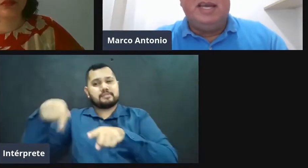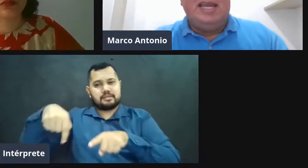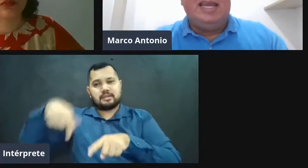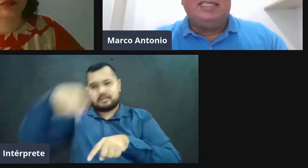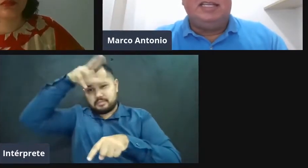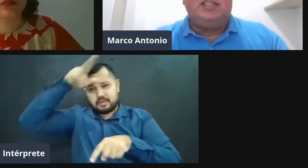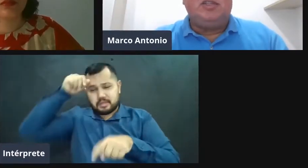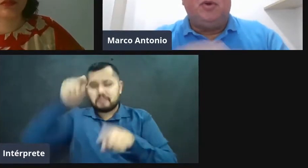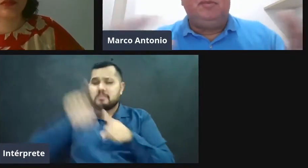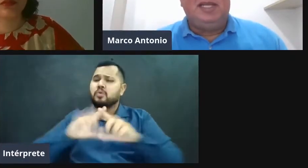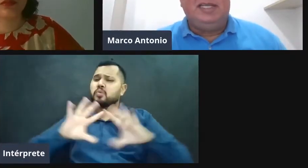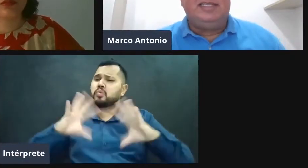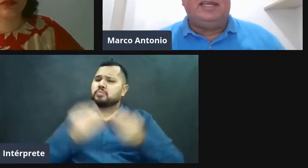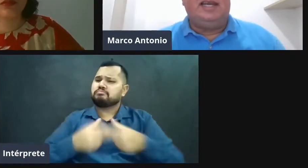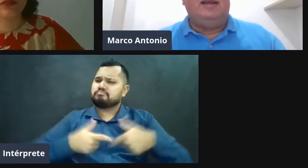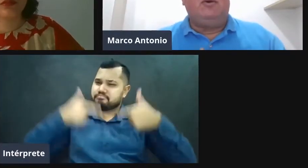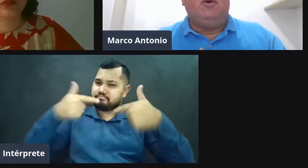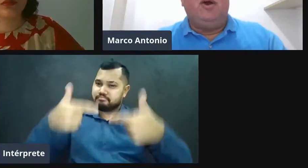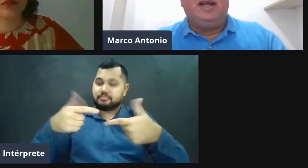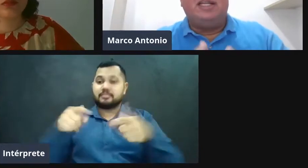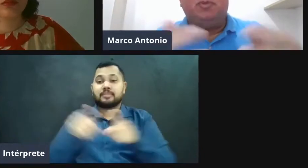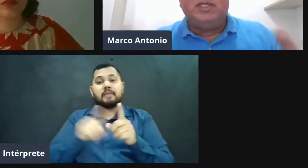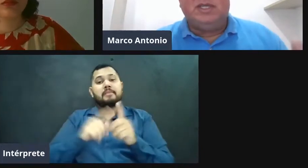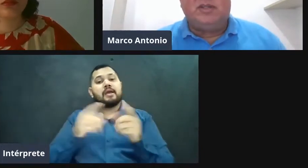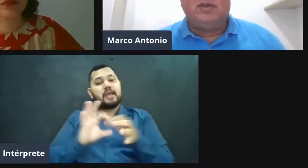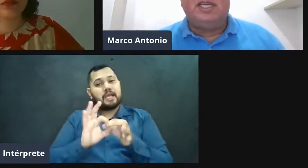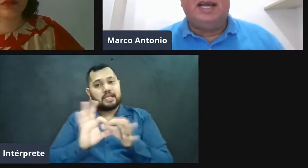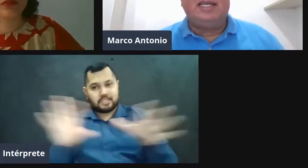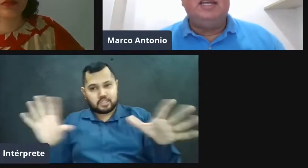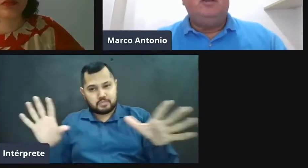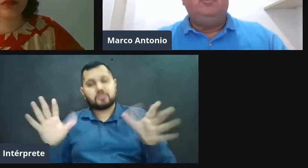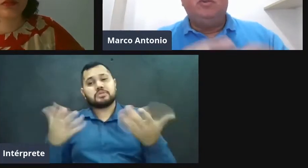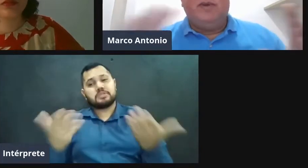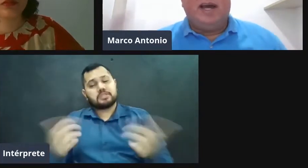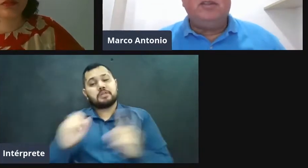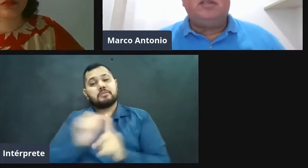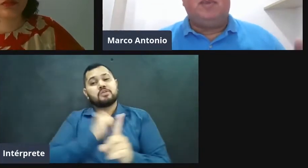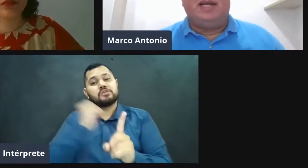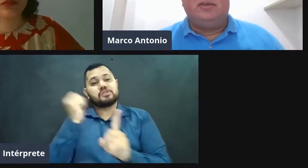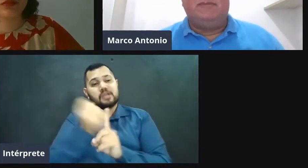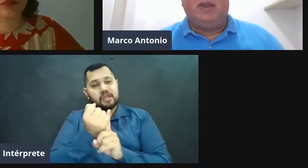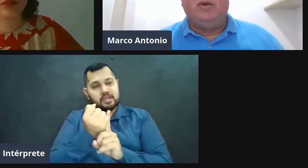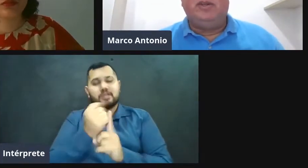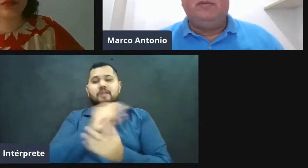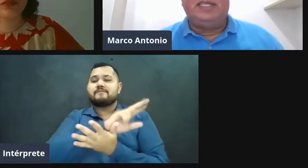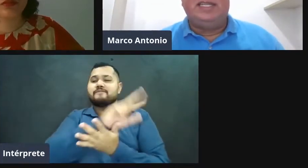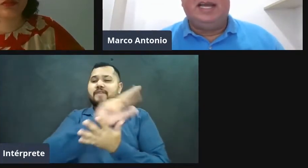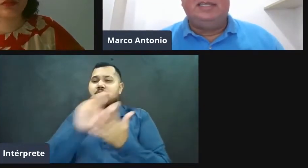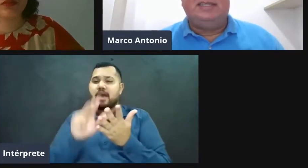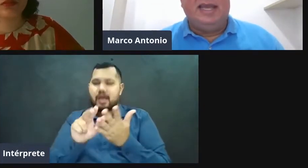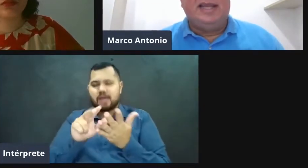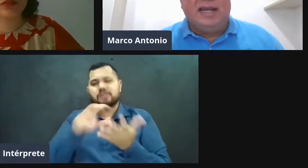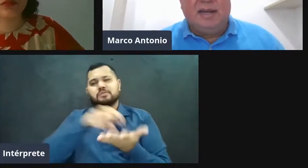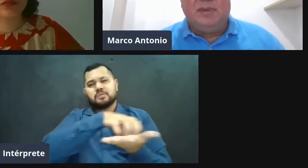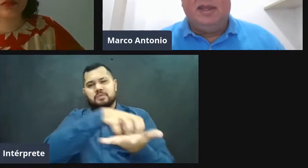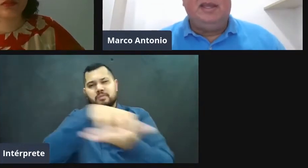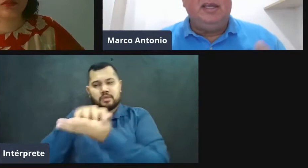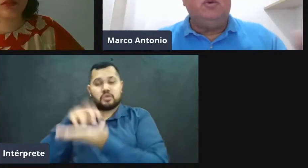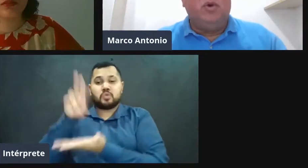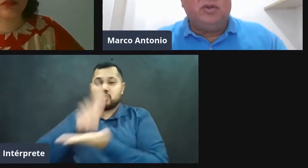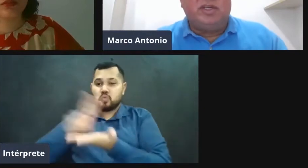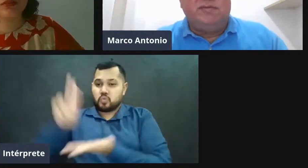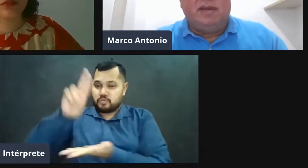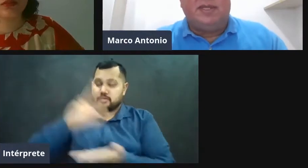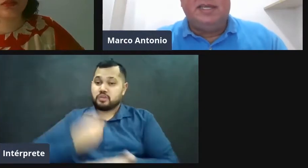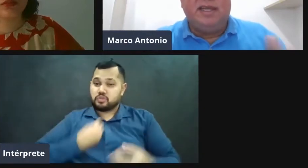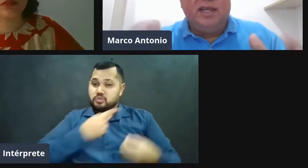realizando tudo isso. E a gente disponibiliza, né? Coloca à disposição da sociedade nos vários espaços onde a universidade tem camping